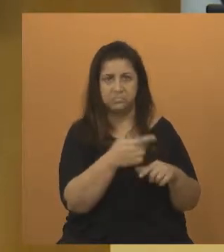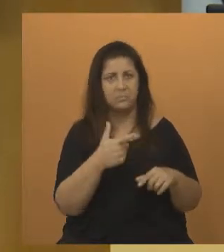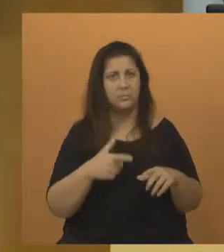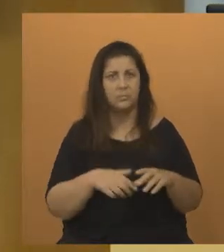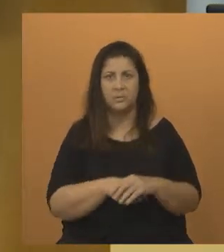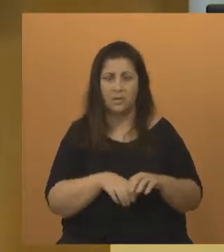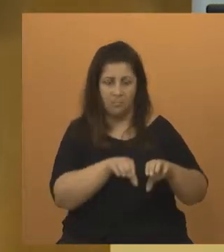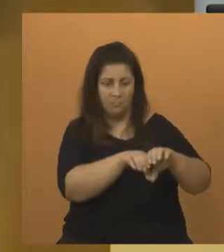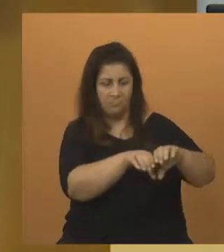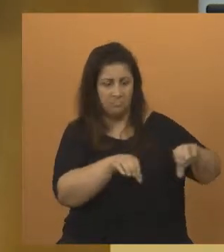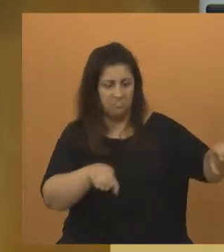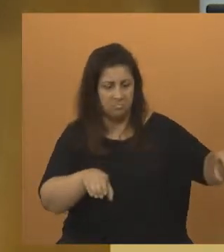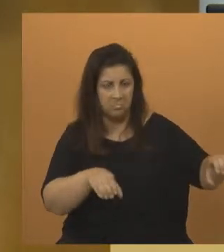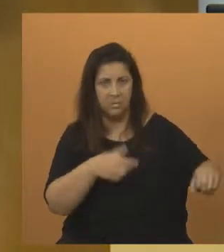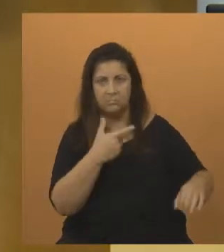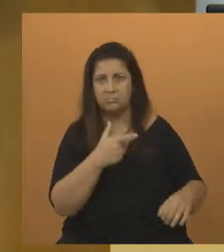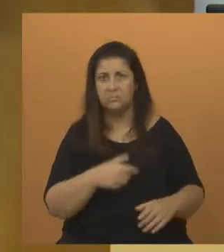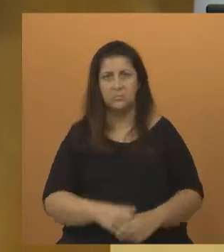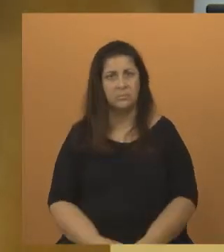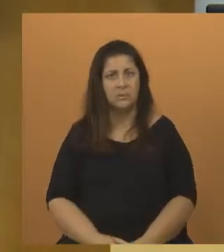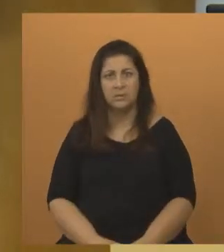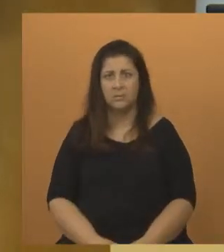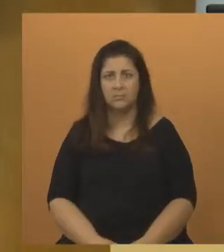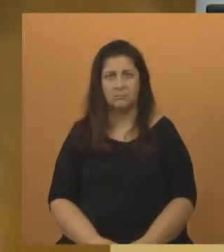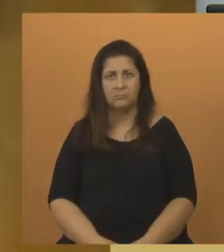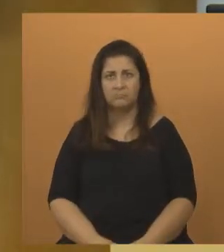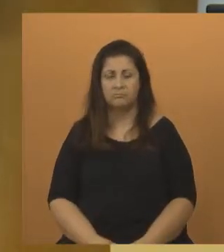Vamos lá tirar foto